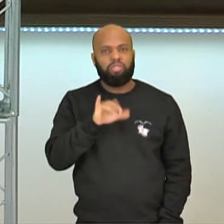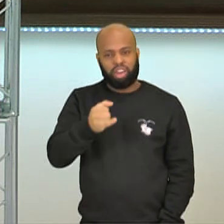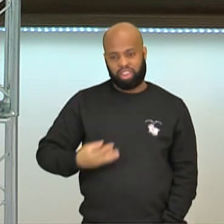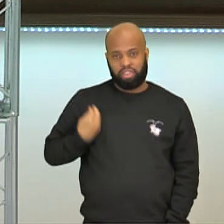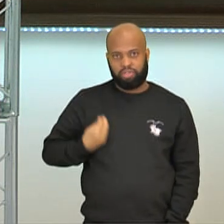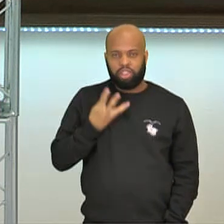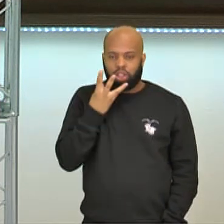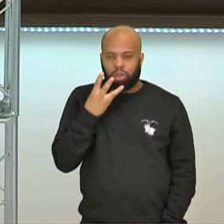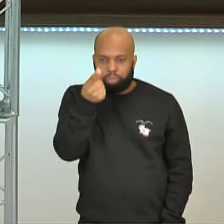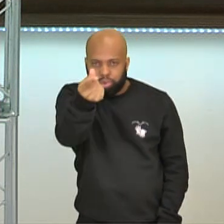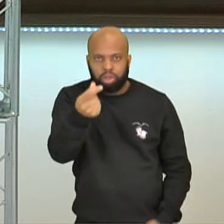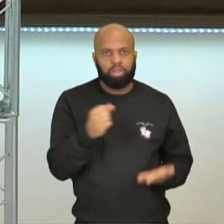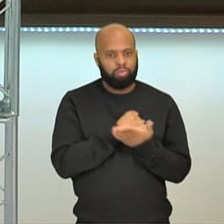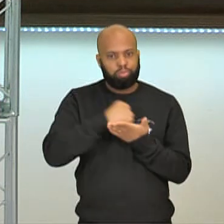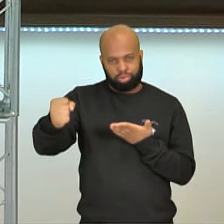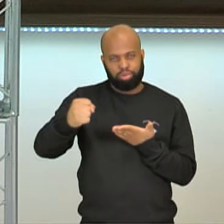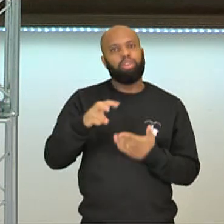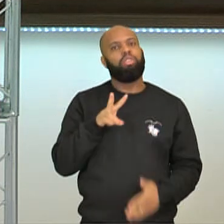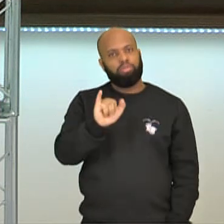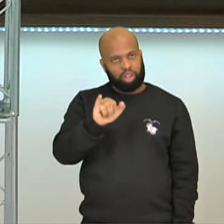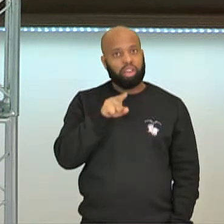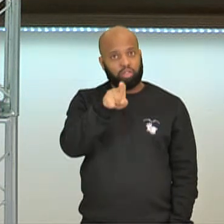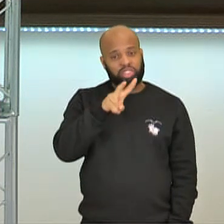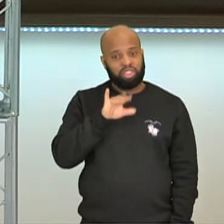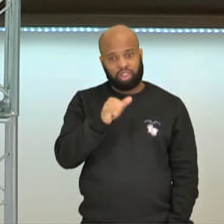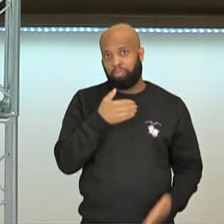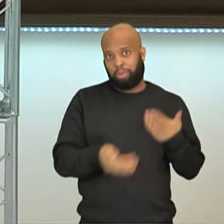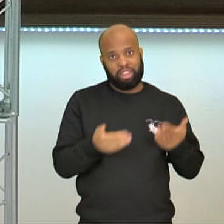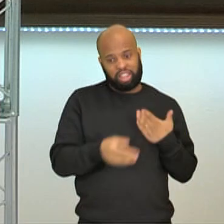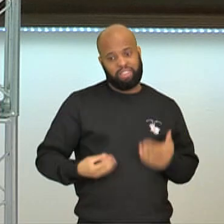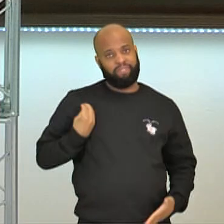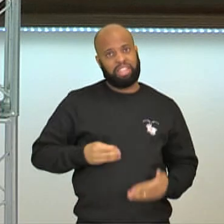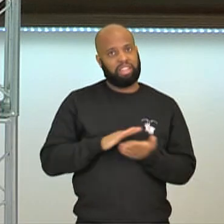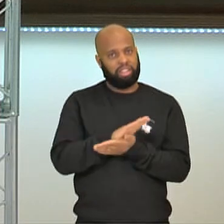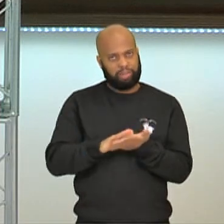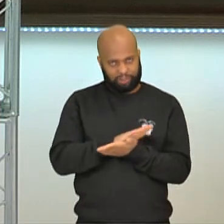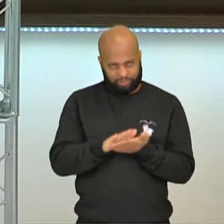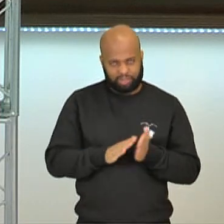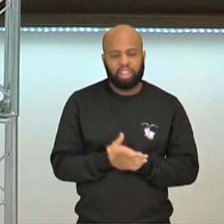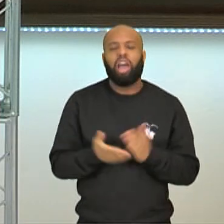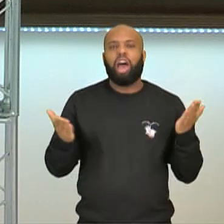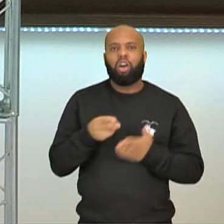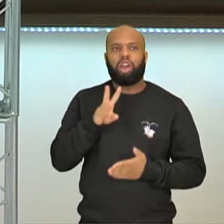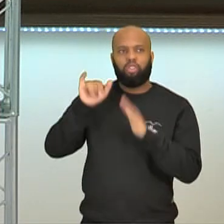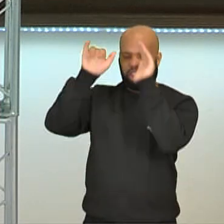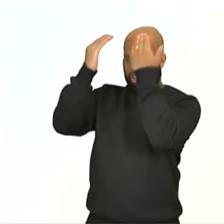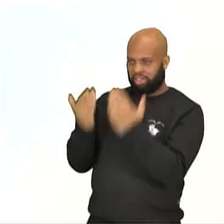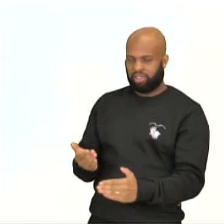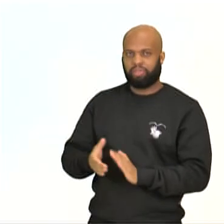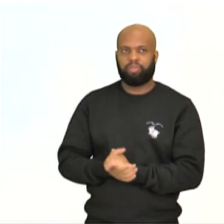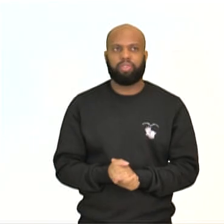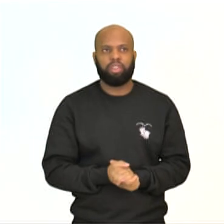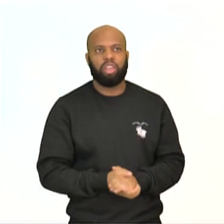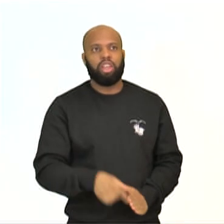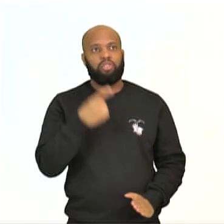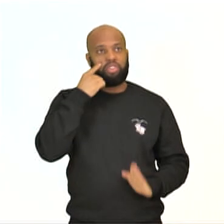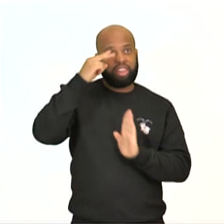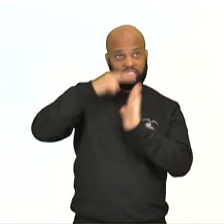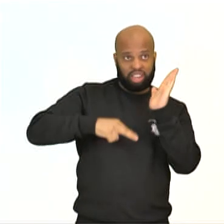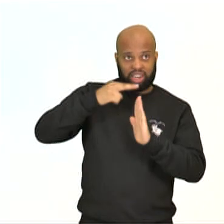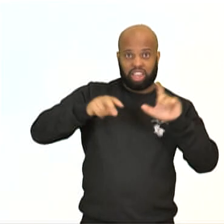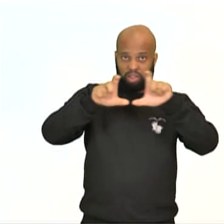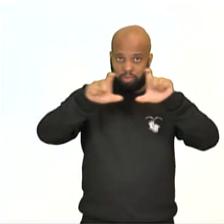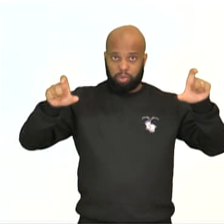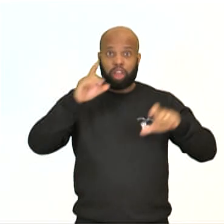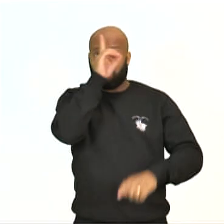vida vai se adiantar e você acabou que não viveu nada. Vamos analisar então. Vamos ler a estrofe